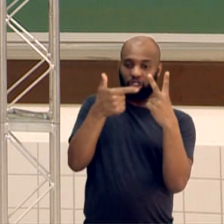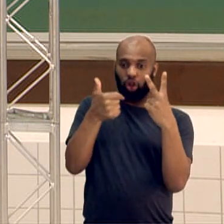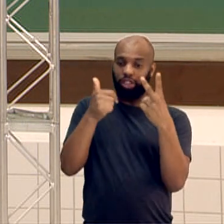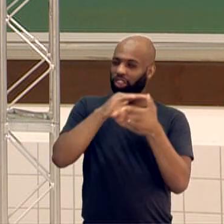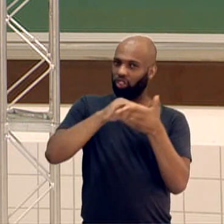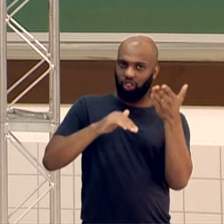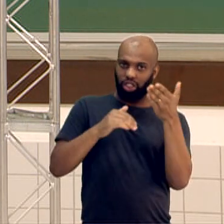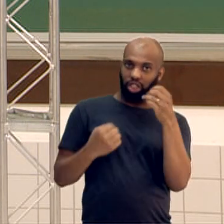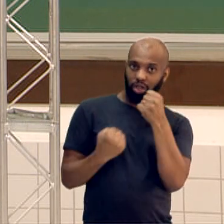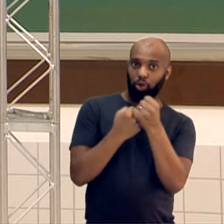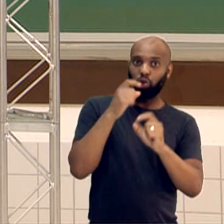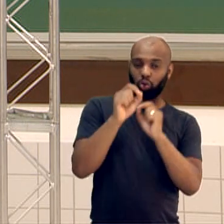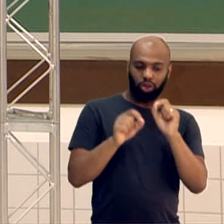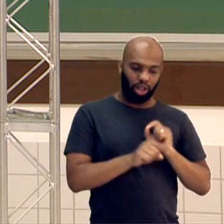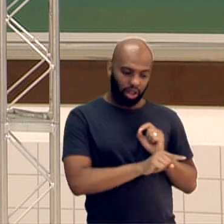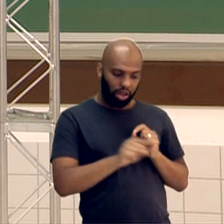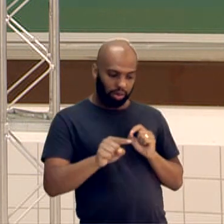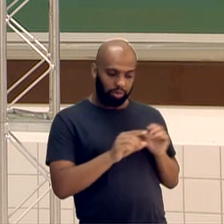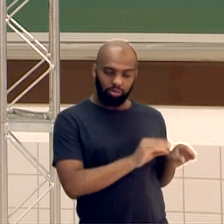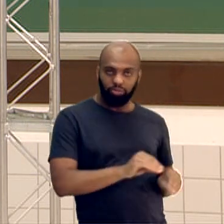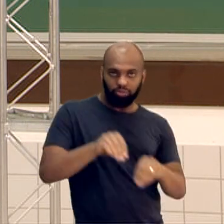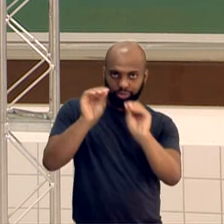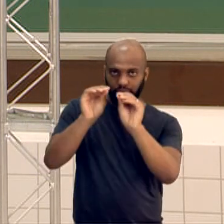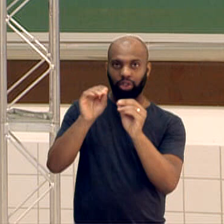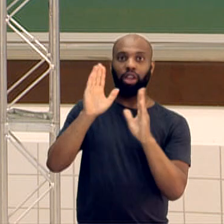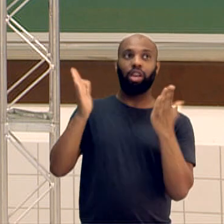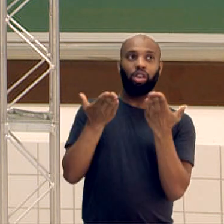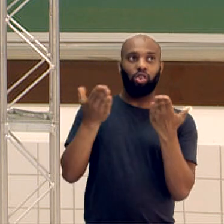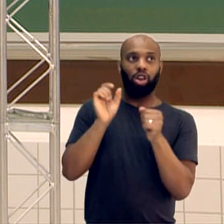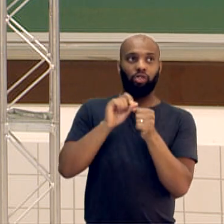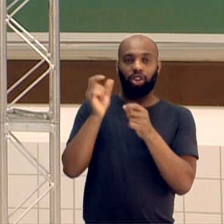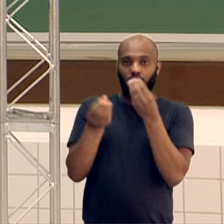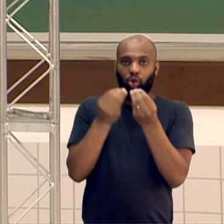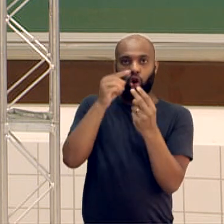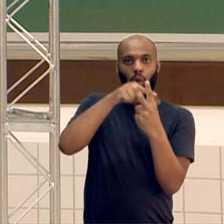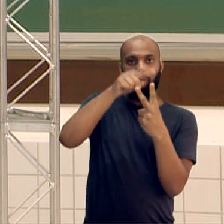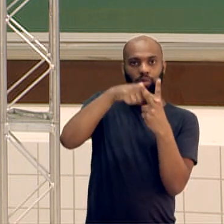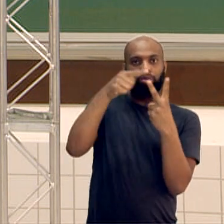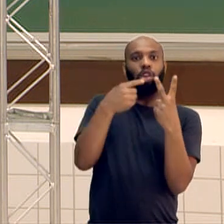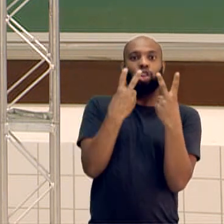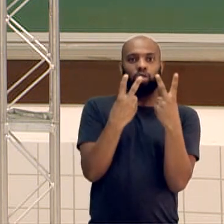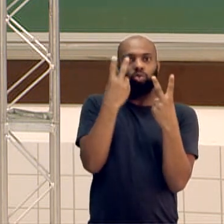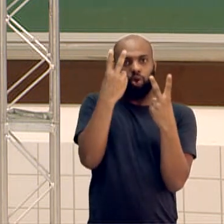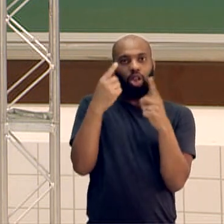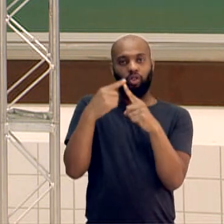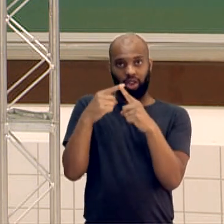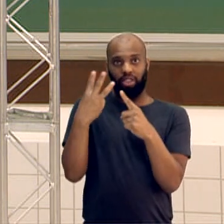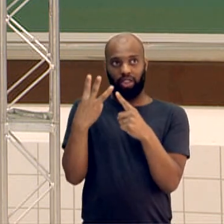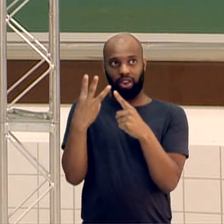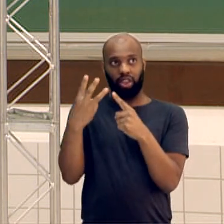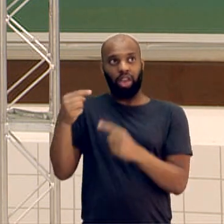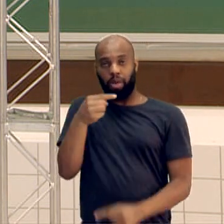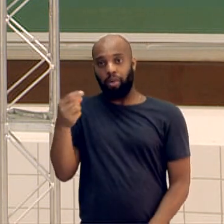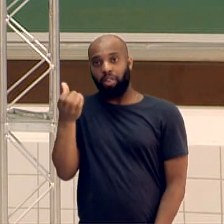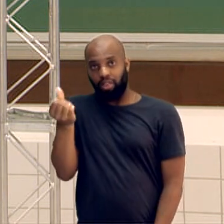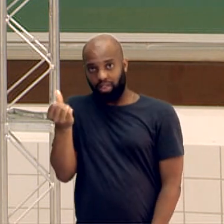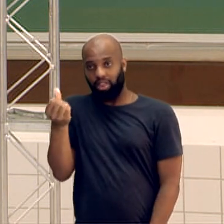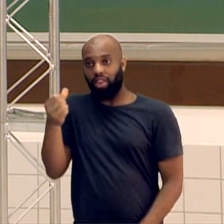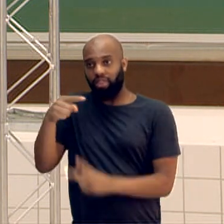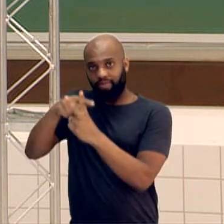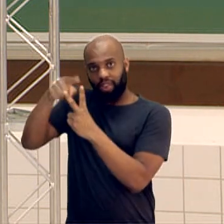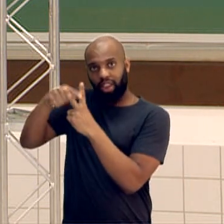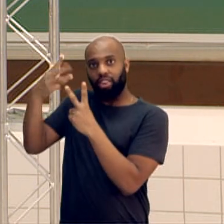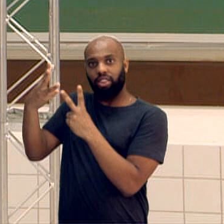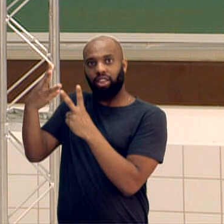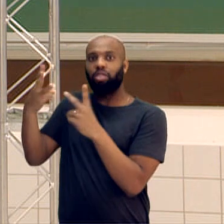ao quadrado vezes 3, menos 6 raiz de 3, que já estava pronto, porque o 3 não dá